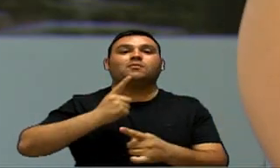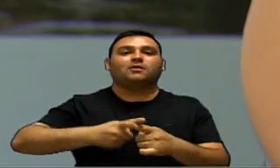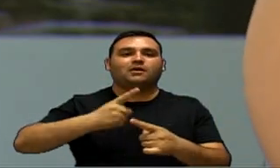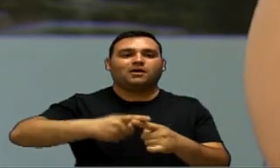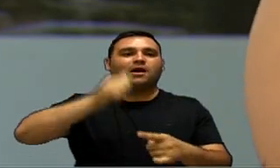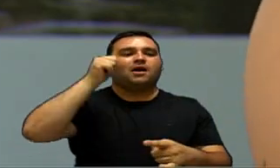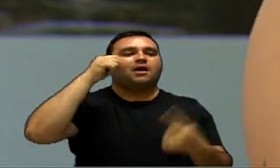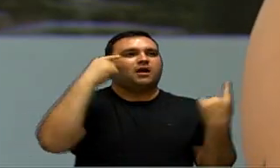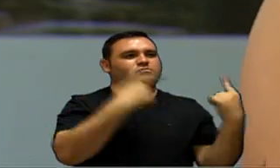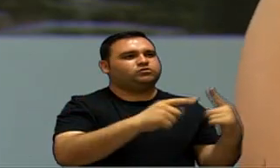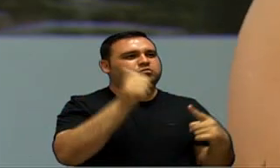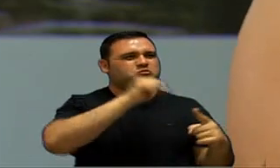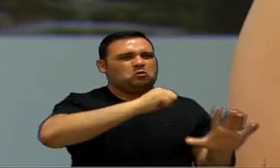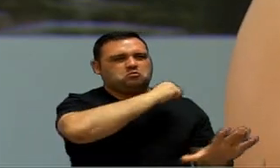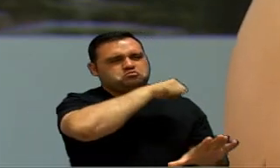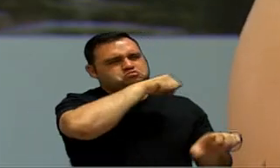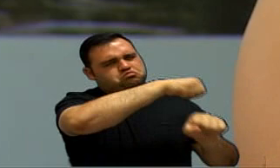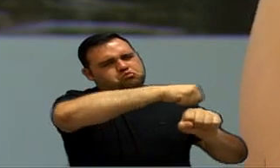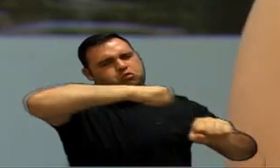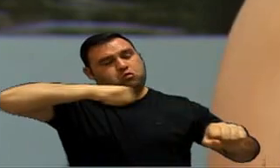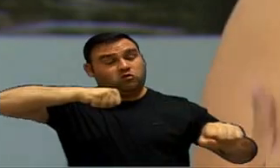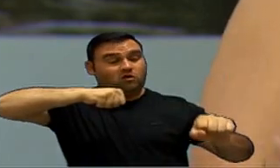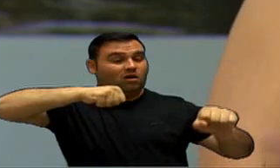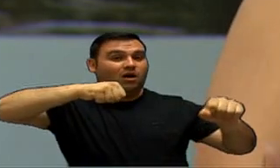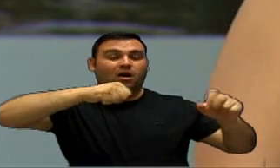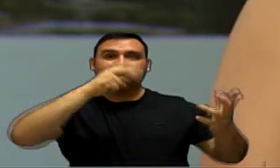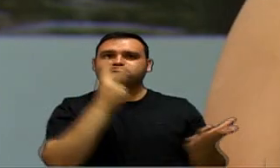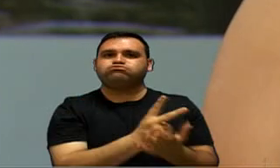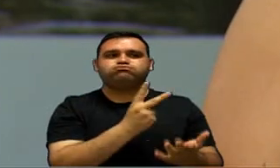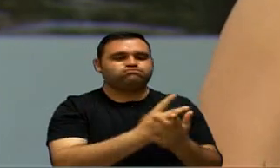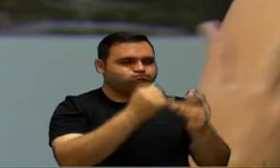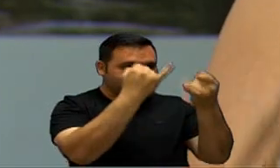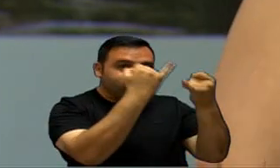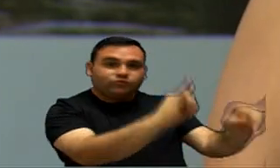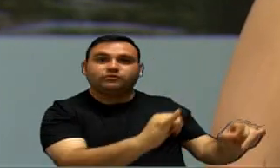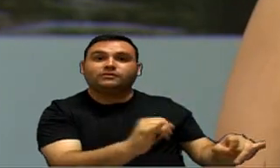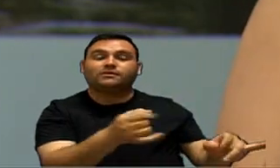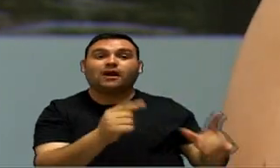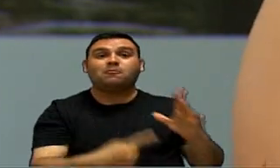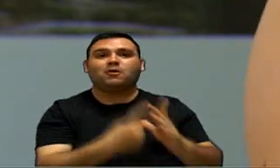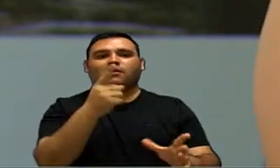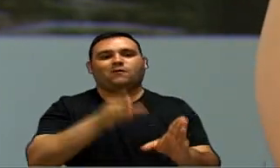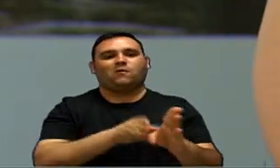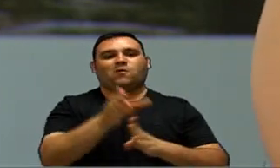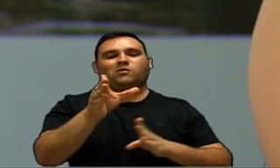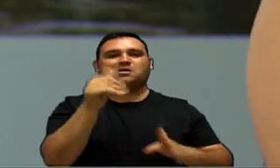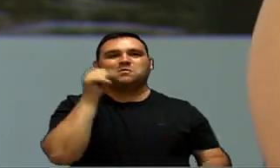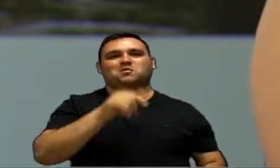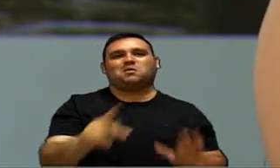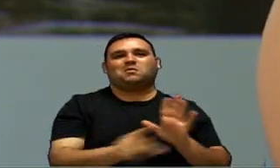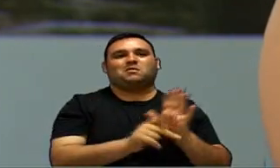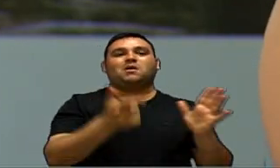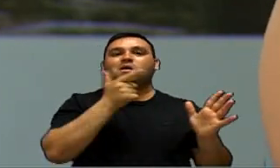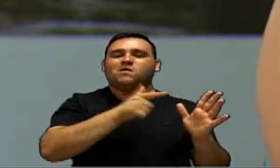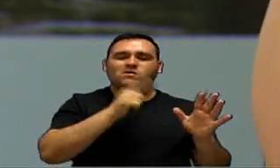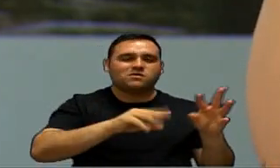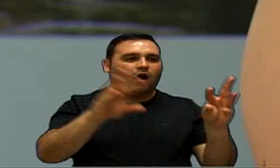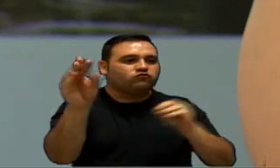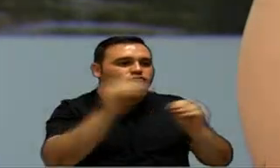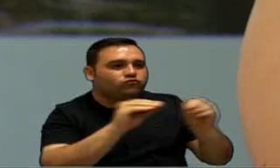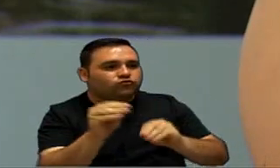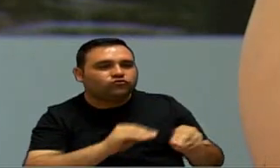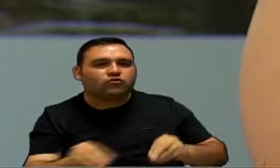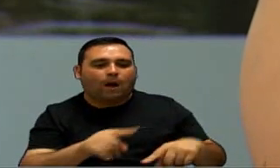da violência contra a mulher. Eu acho que ela, pela primeira vez, o Conselho da Mulher conseguiu reunir um material de